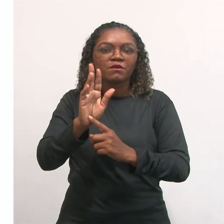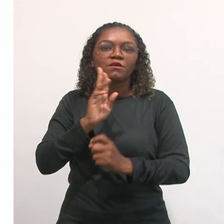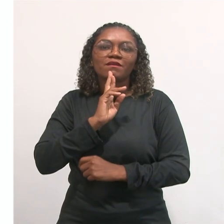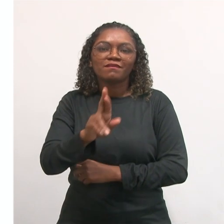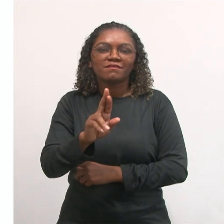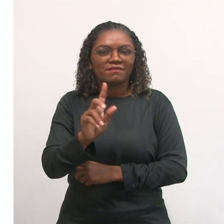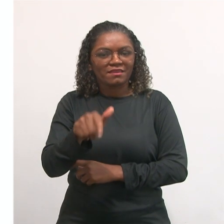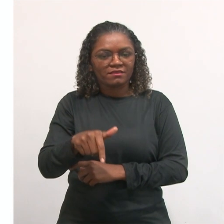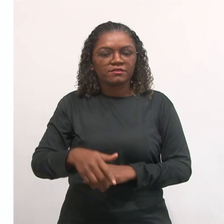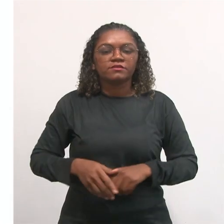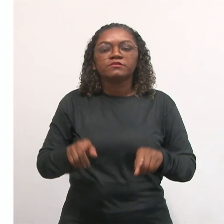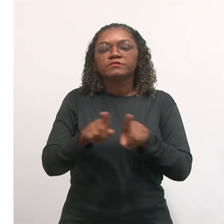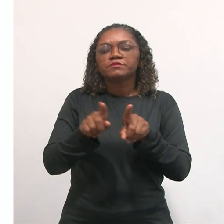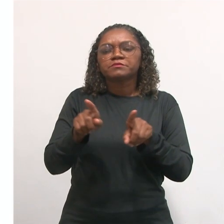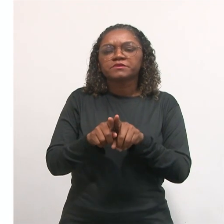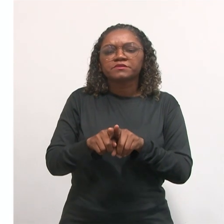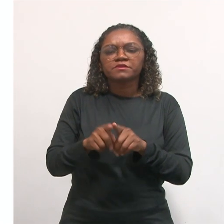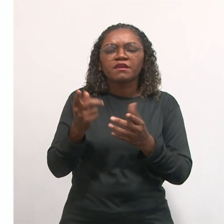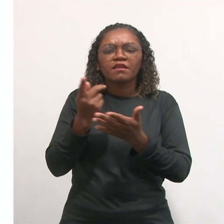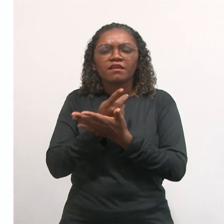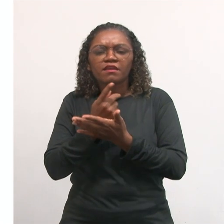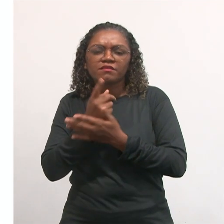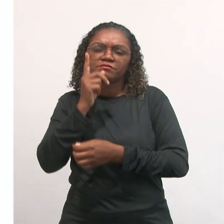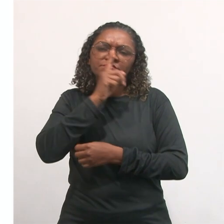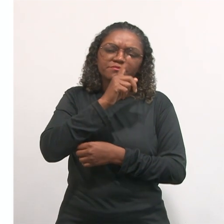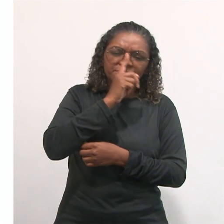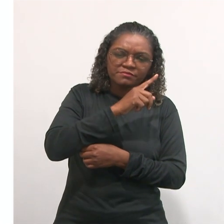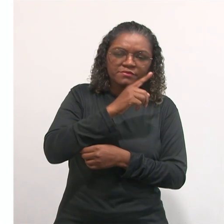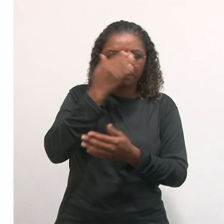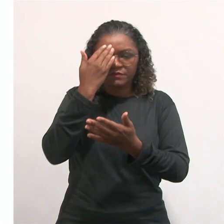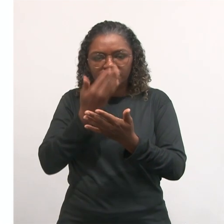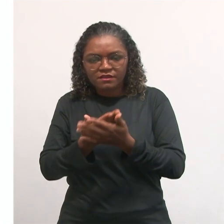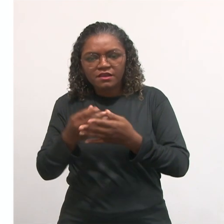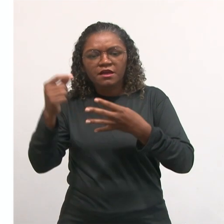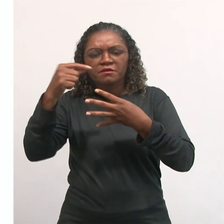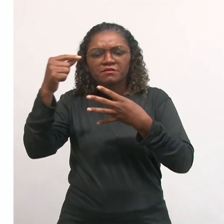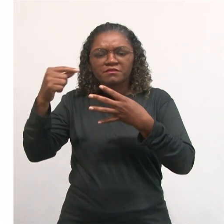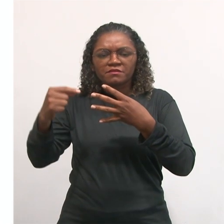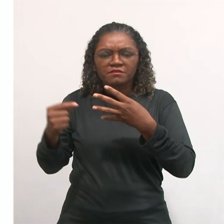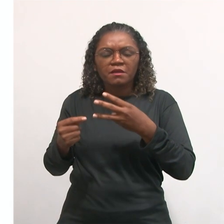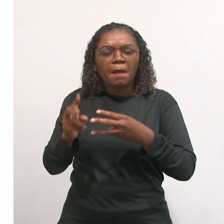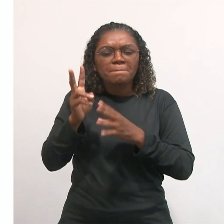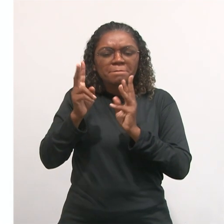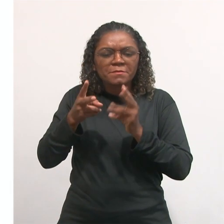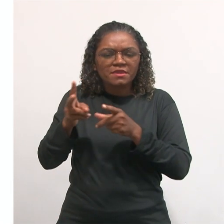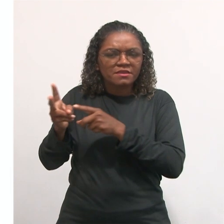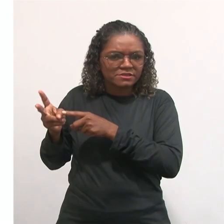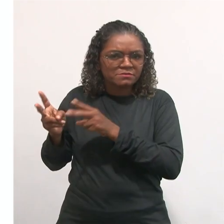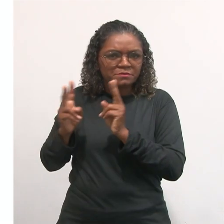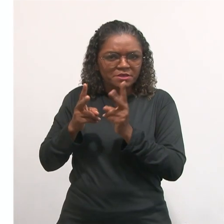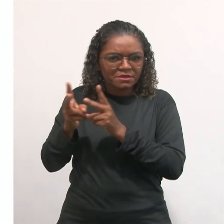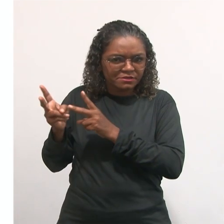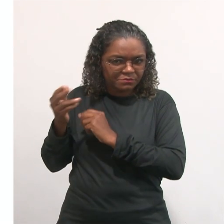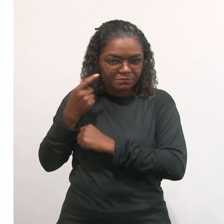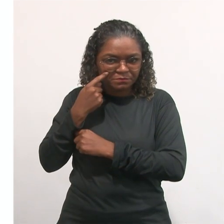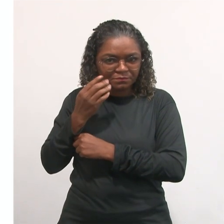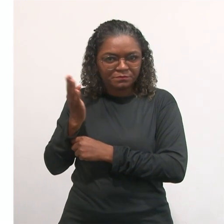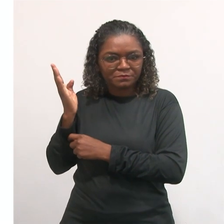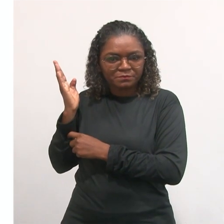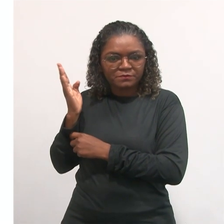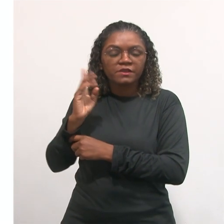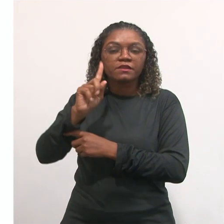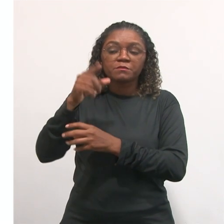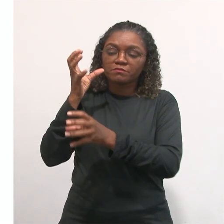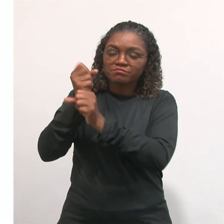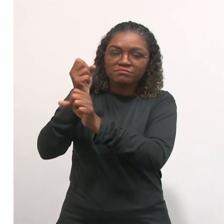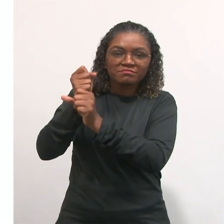de confiança e tudo mais, entendeu? Essas mesmas 1000 pessoas, você coloca o tamanho da amostra, o nível de confiança e ele